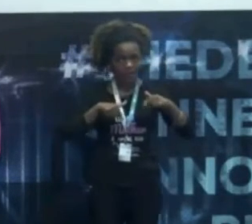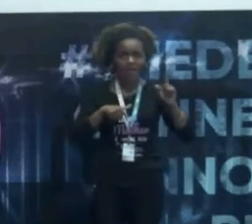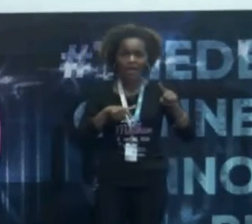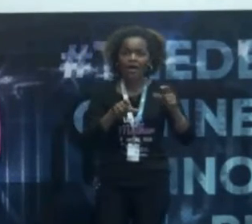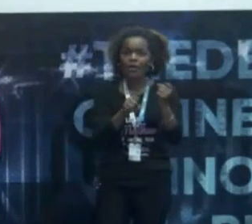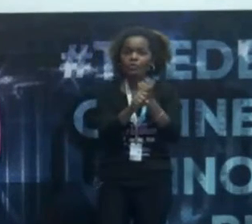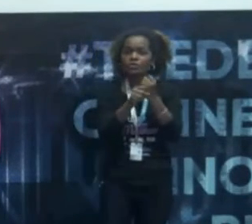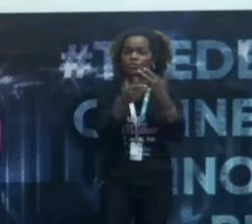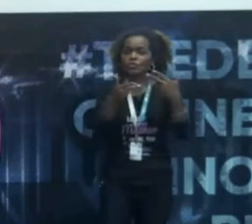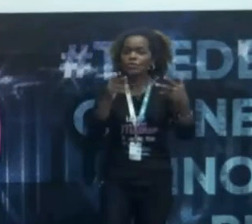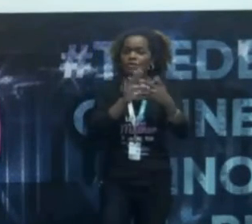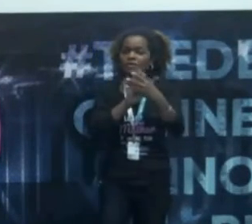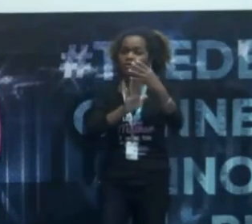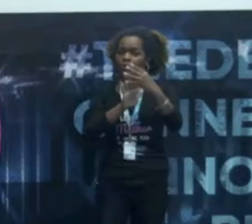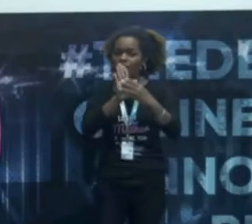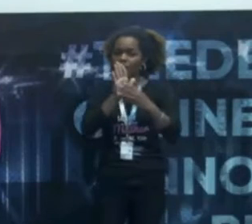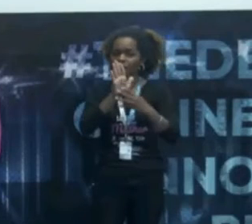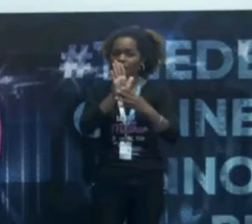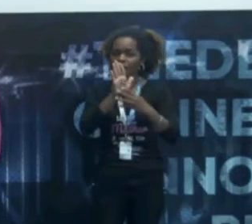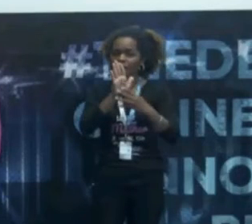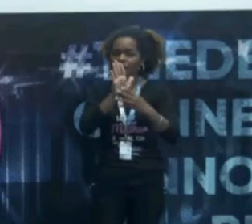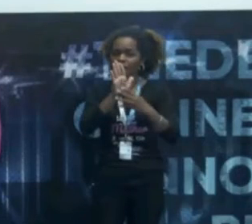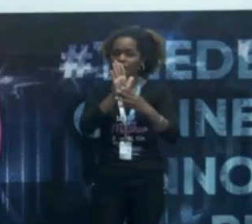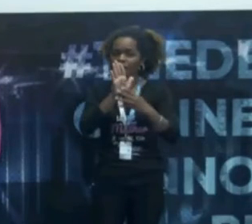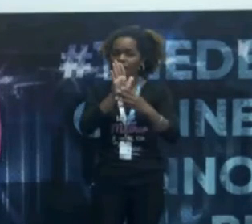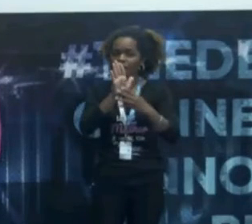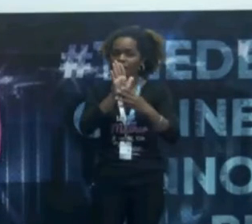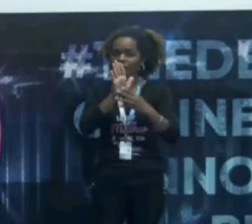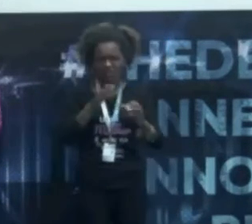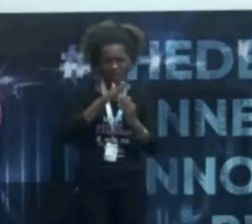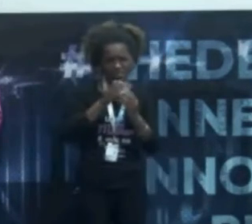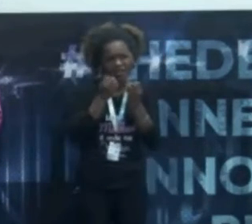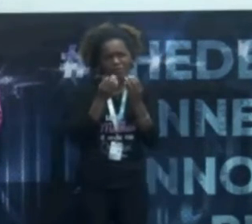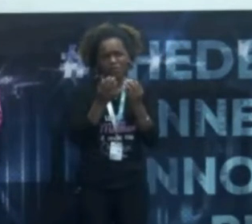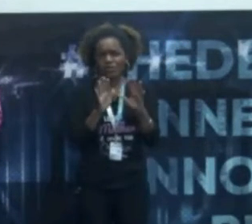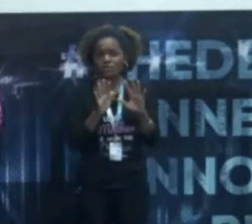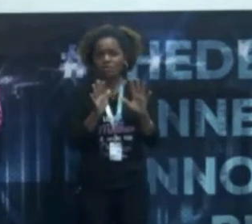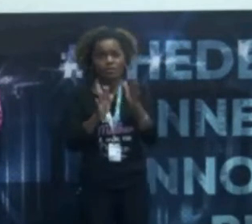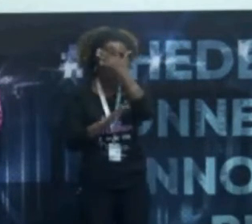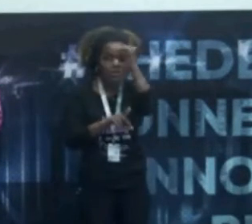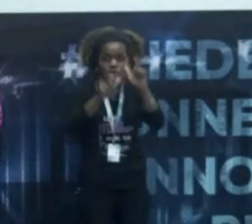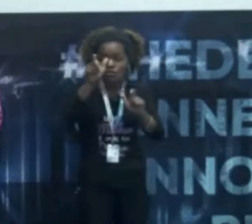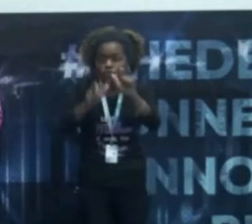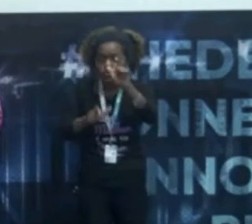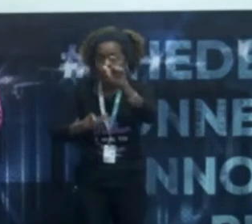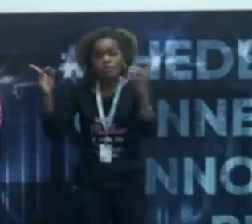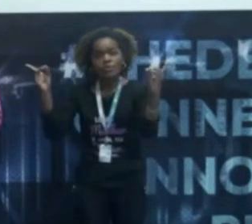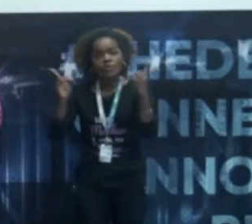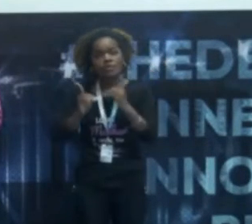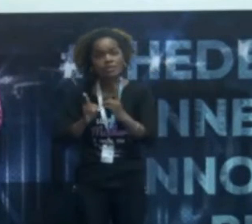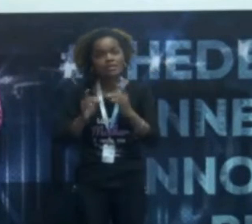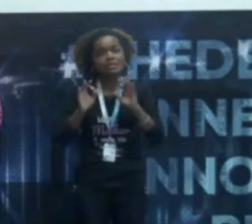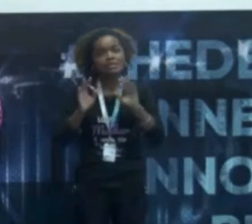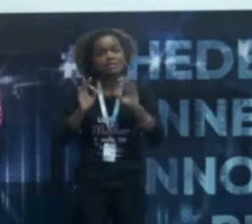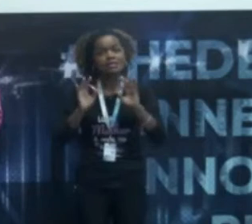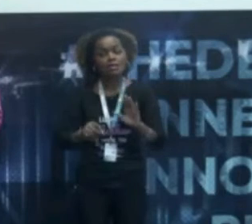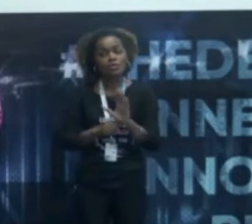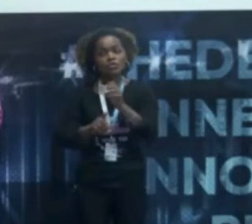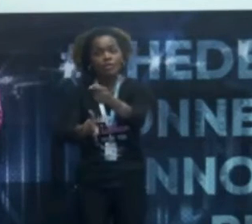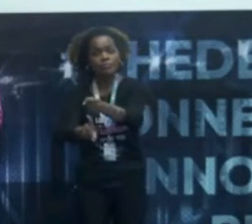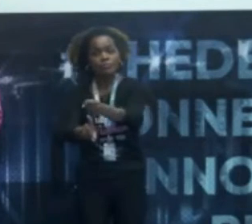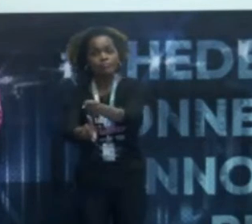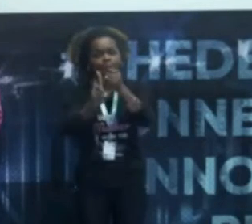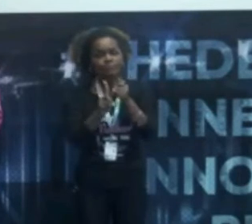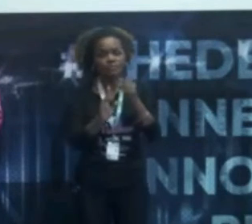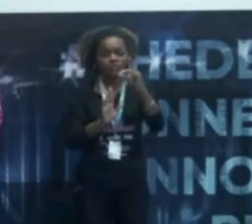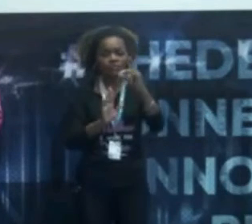que vão além da cota, que pensam de fato a inclusão da pessoa com deficiência como um recurso de garantia de espaço, de garantia de direitos.